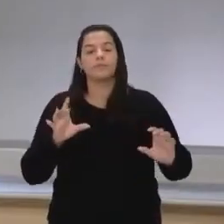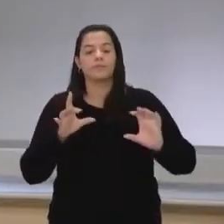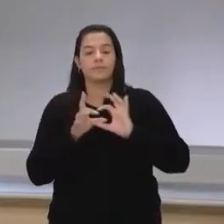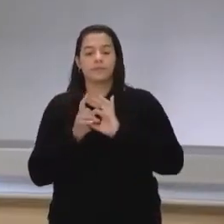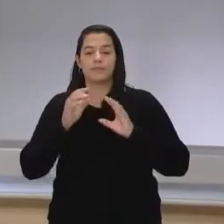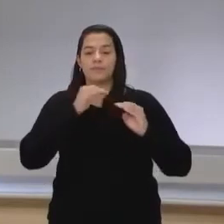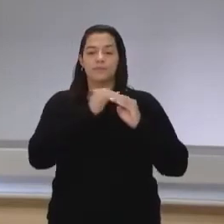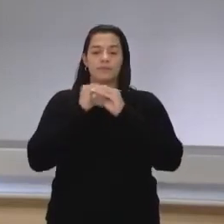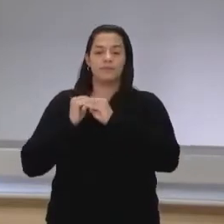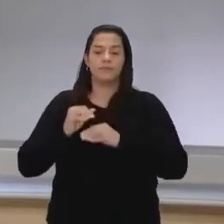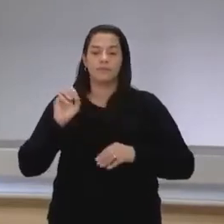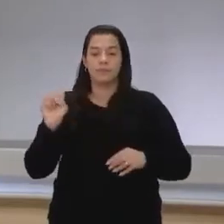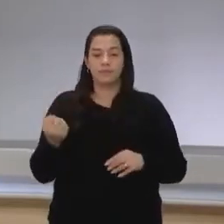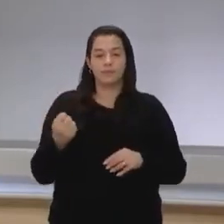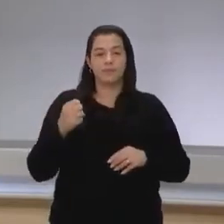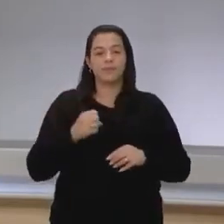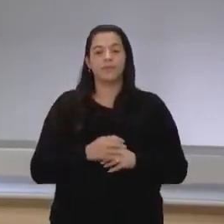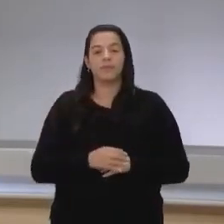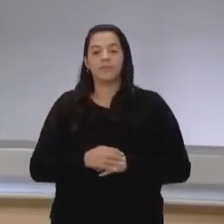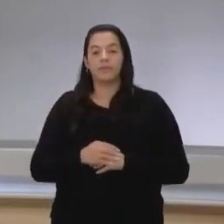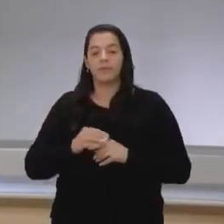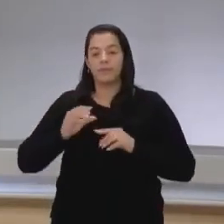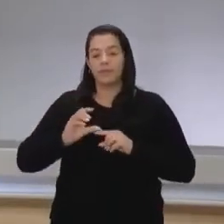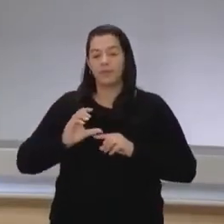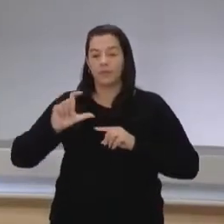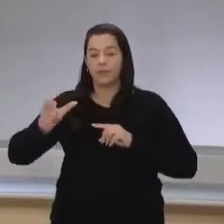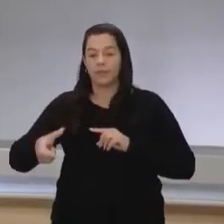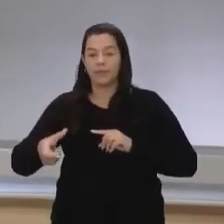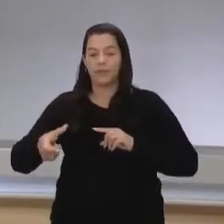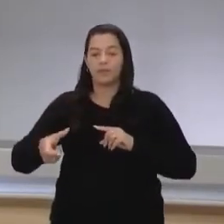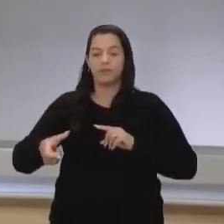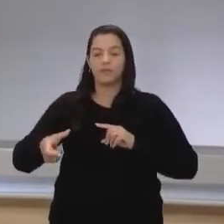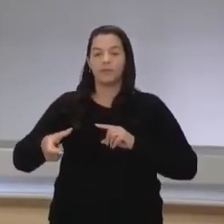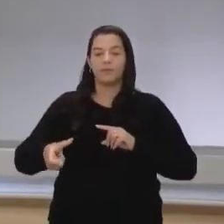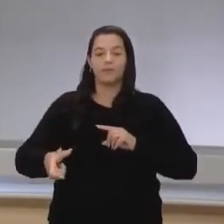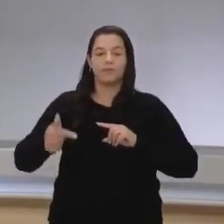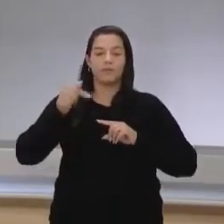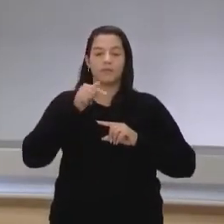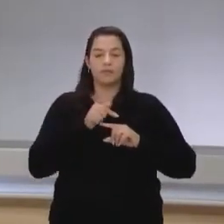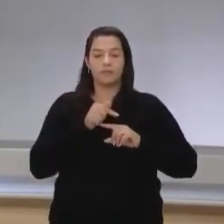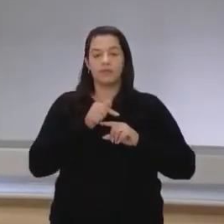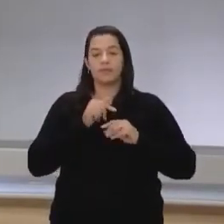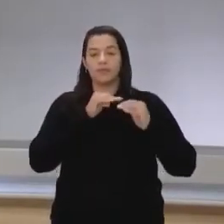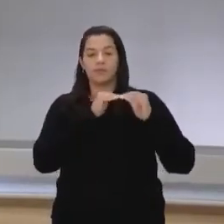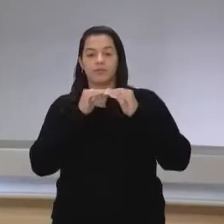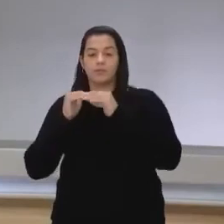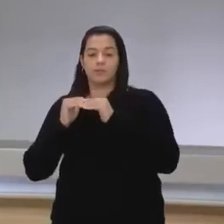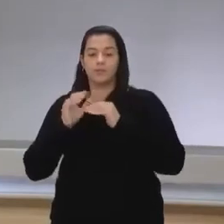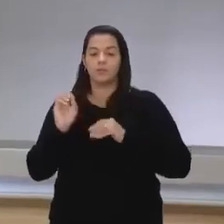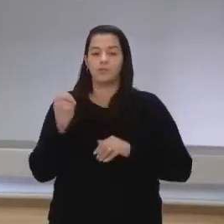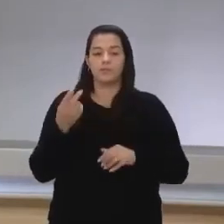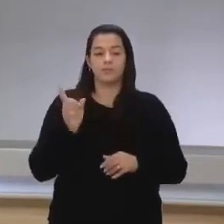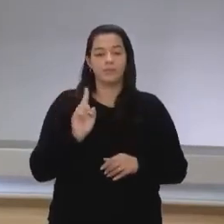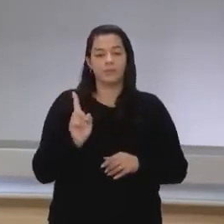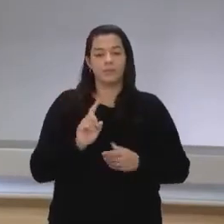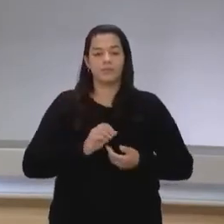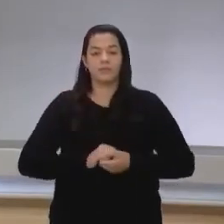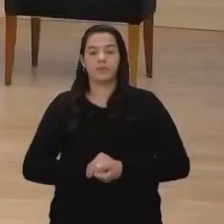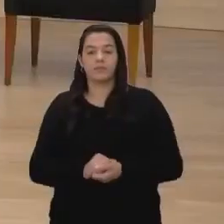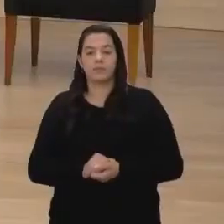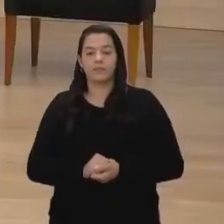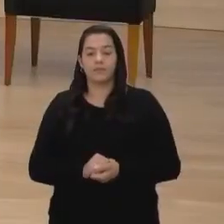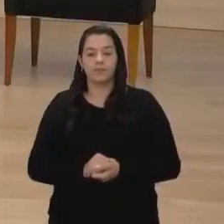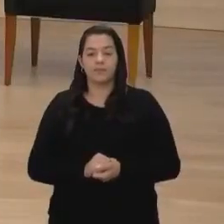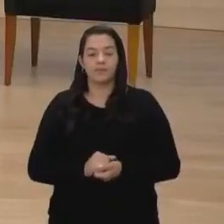essa estabilidade. Isso. Ao ceder, o cálcio também recebe esse 7 e se estabiliza ou não? O que acontece? Vamos